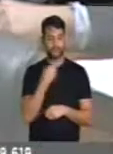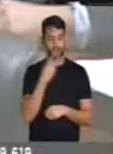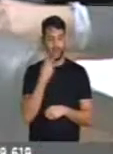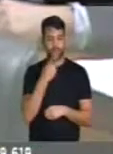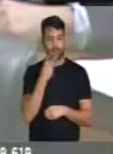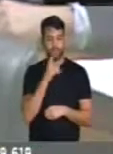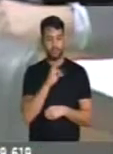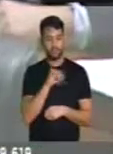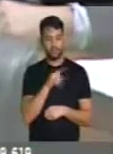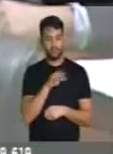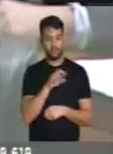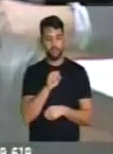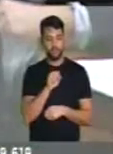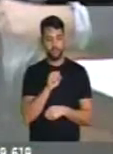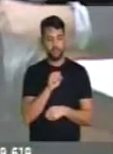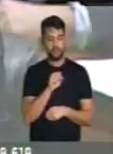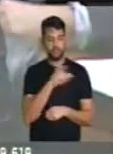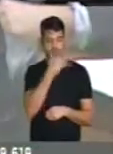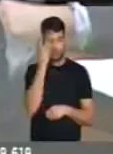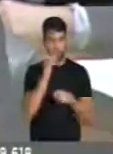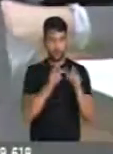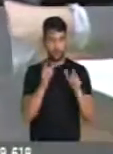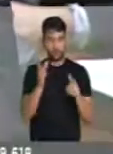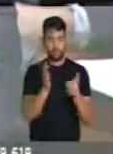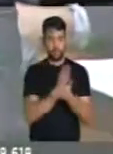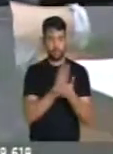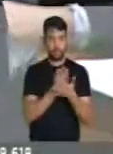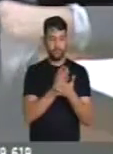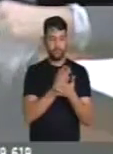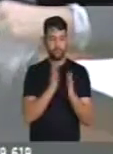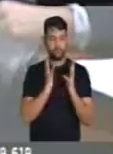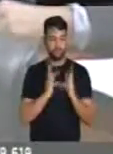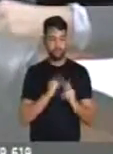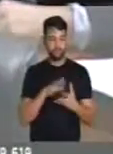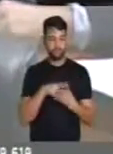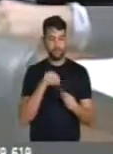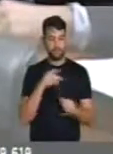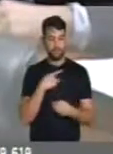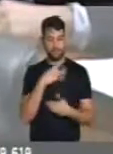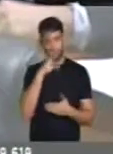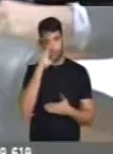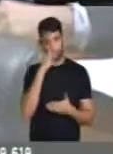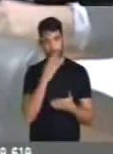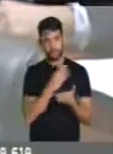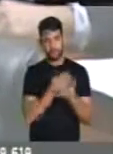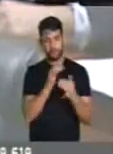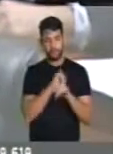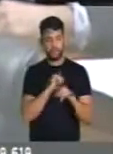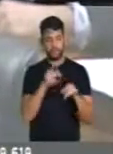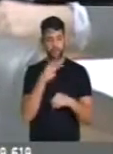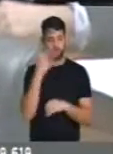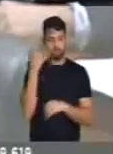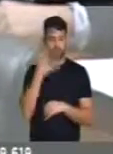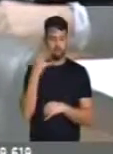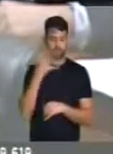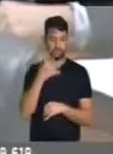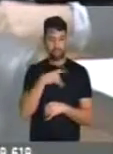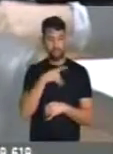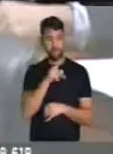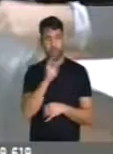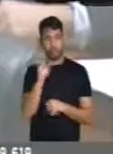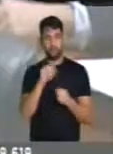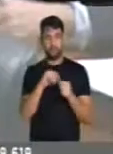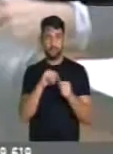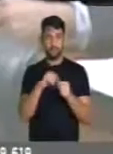convencer os incautos, aqueles que, com pureza de alma, acredita na pregação. E o PT